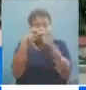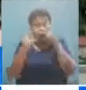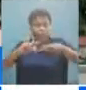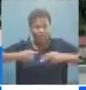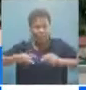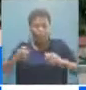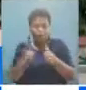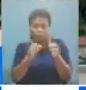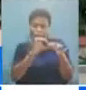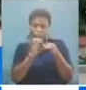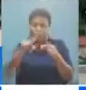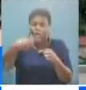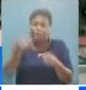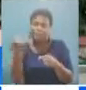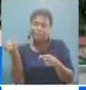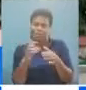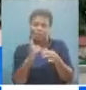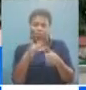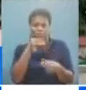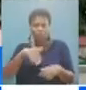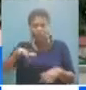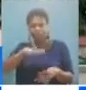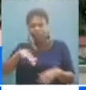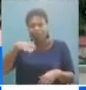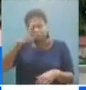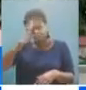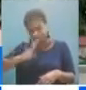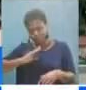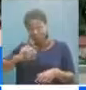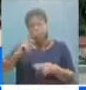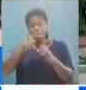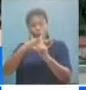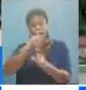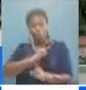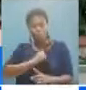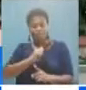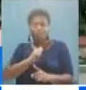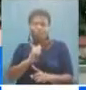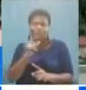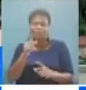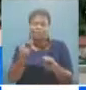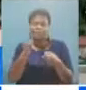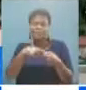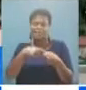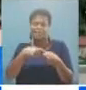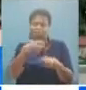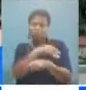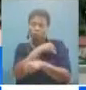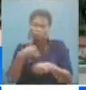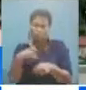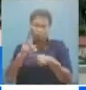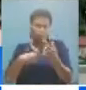estreita coordenação com outras entidades, como a Polícia Nacional, as Forças Armadas, a Cruz Vermelha, Delegacia de Saúde, entre